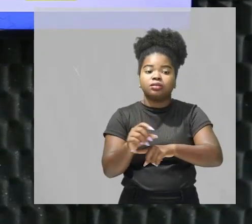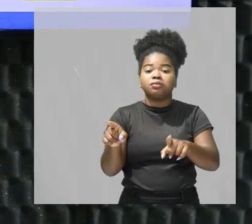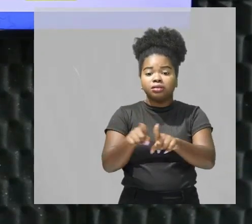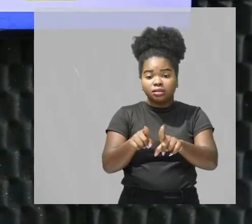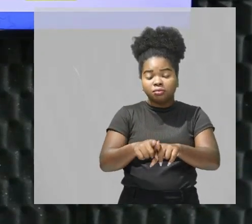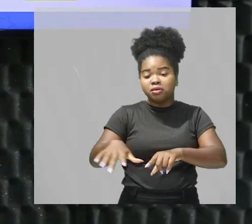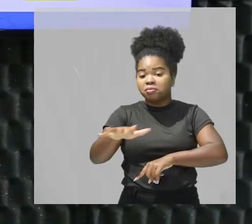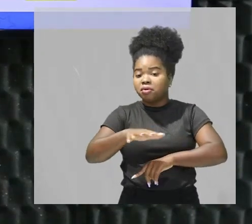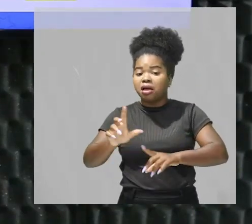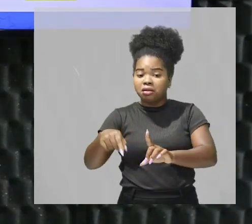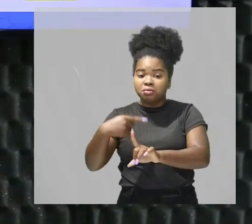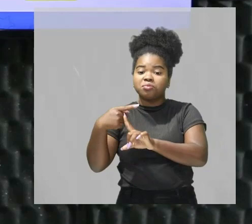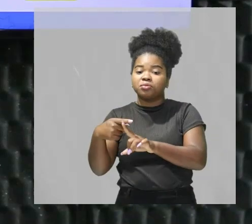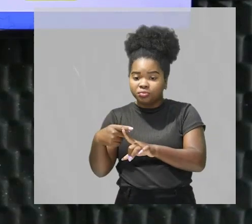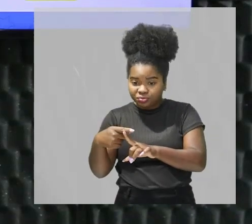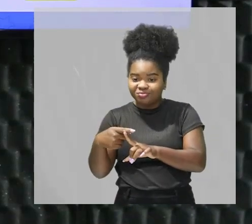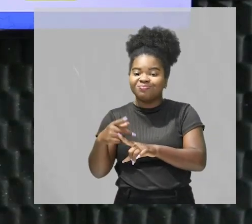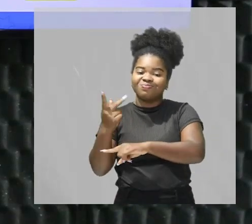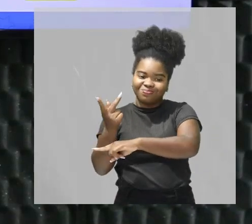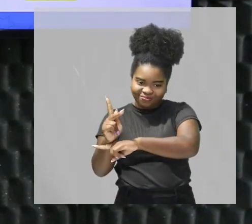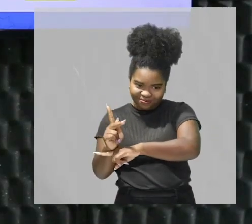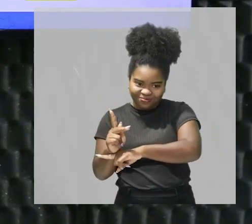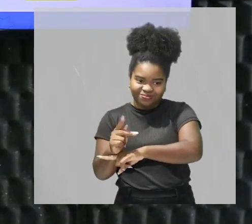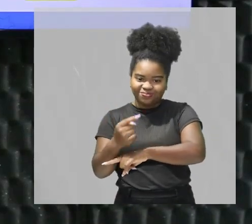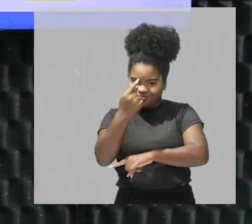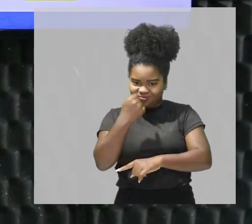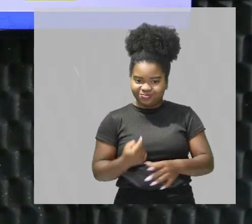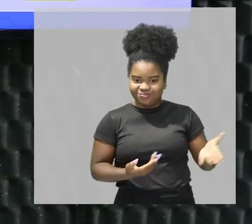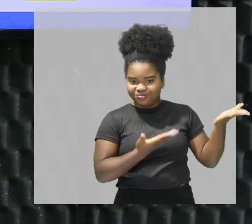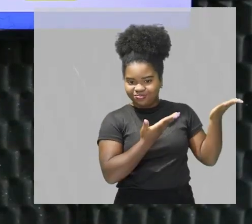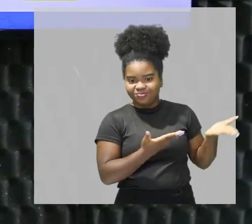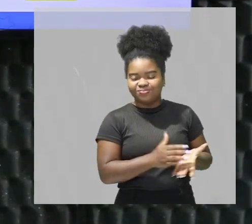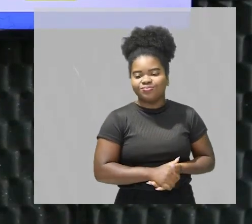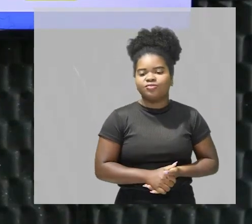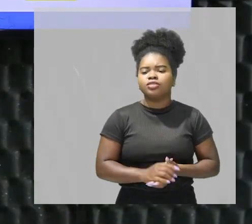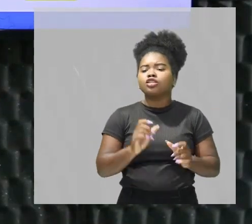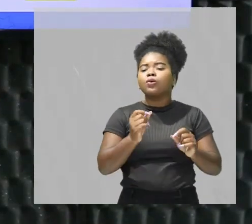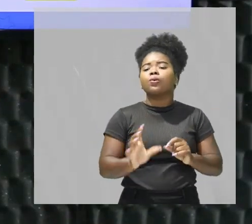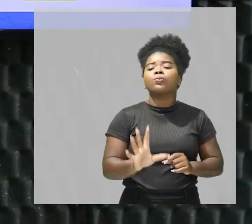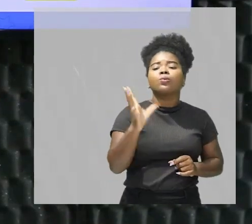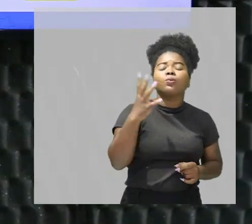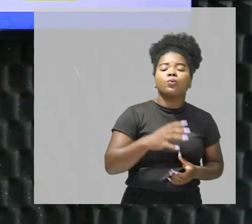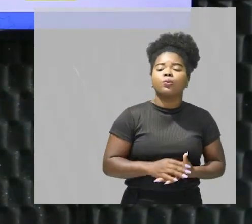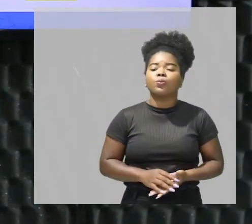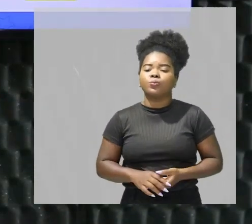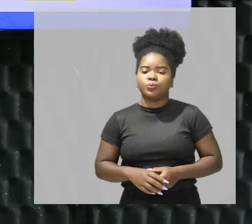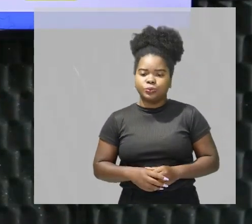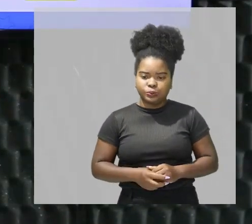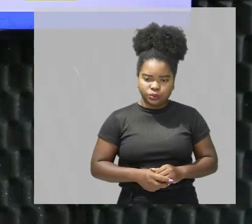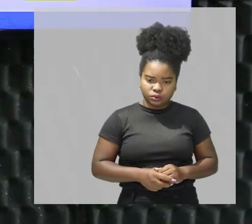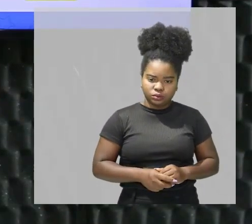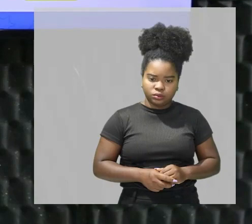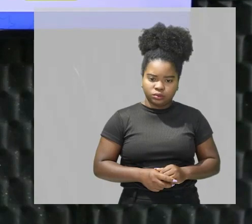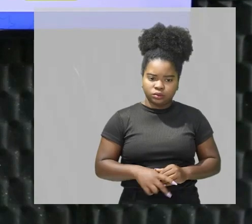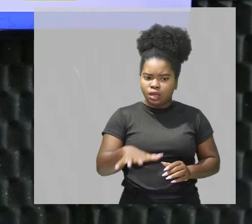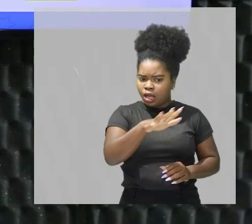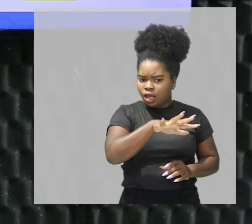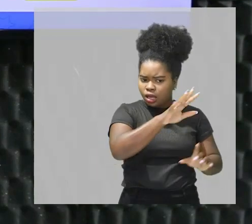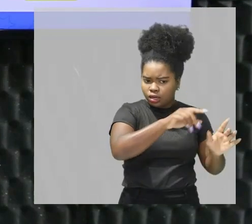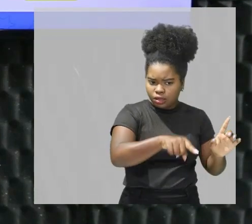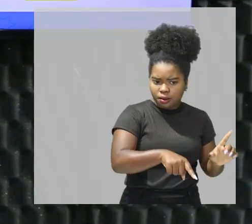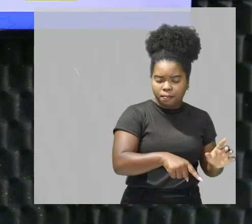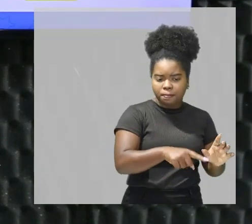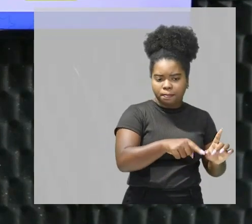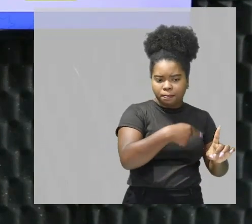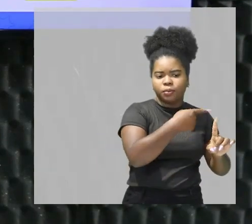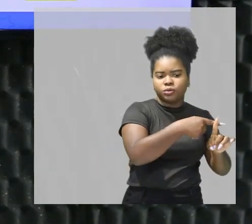positiva, os átomos de hidrogênios. Então, o vai acontecer? A região positiva do sal